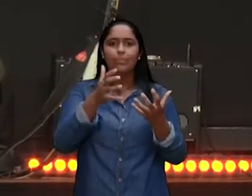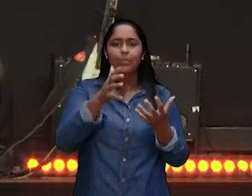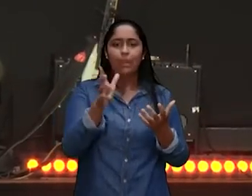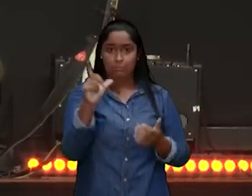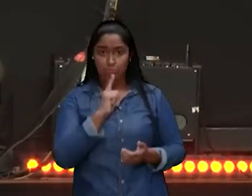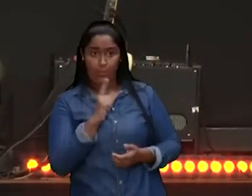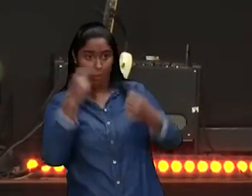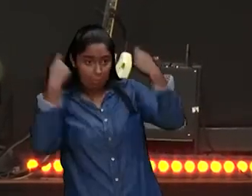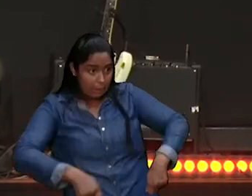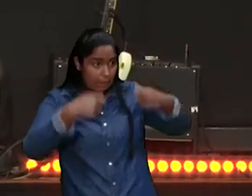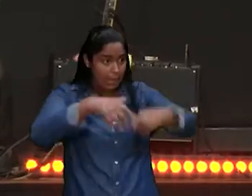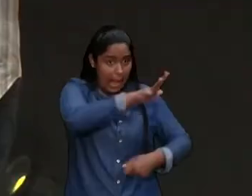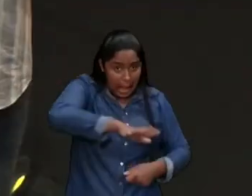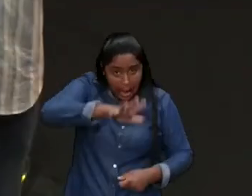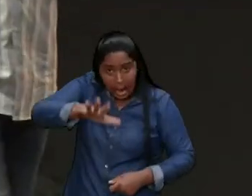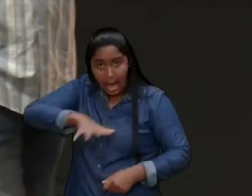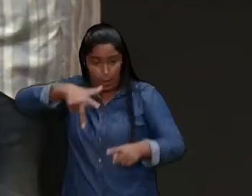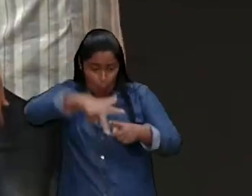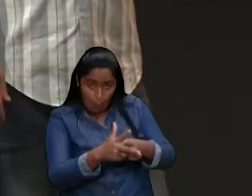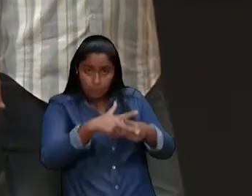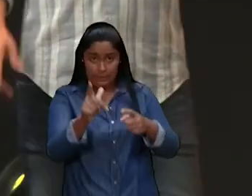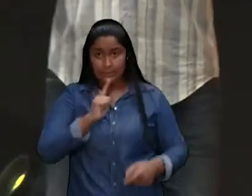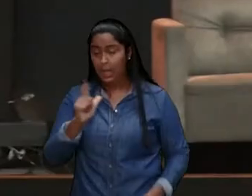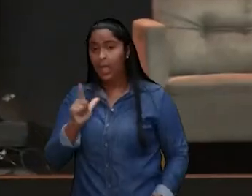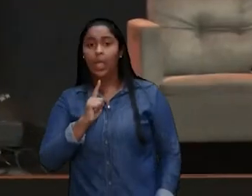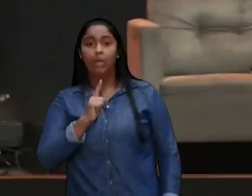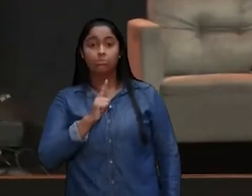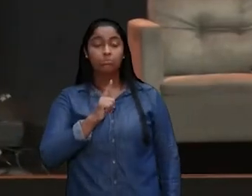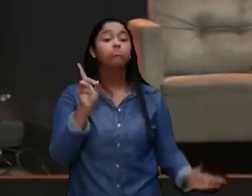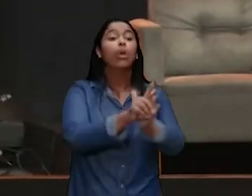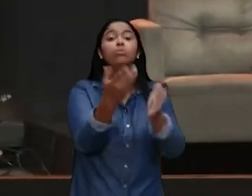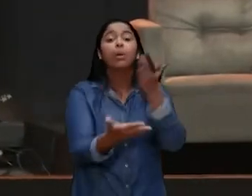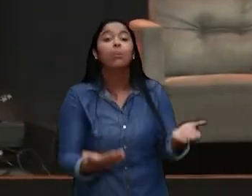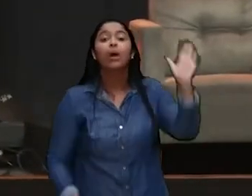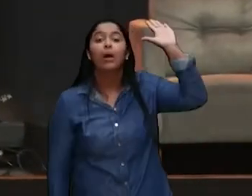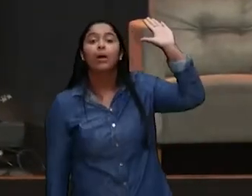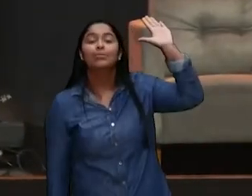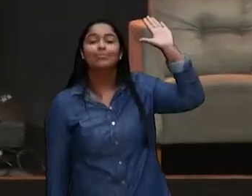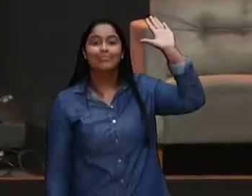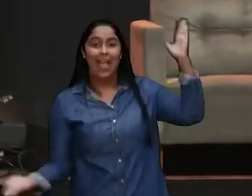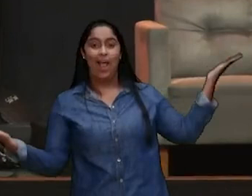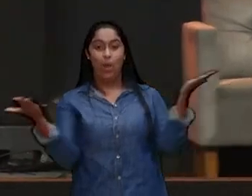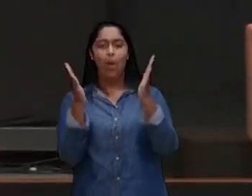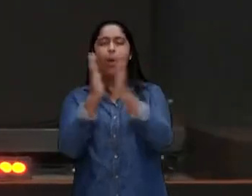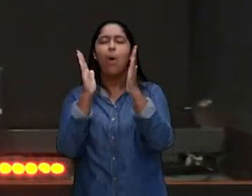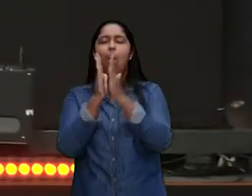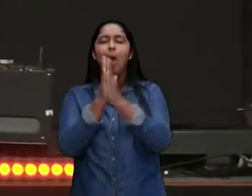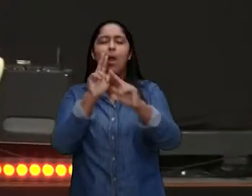endireitar pode baixar e eu vou orar por vocês para Deus